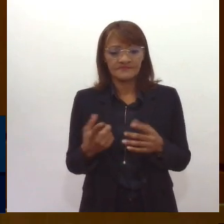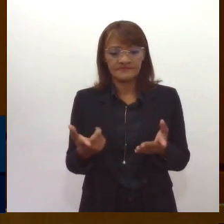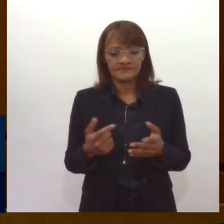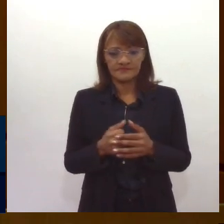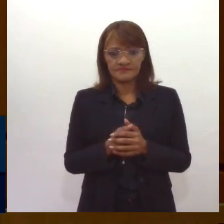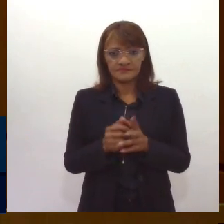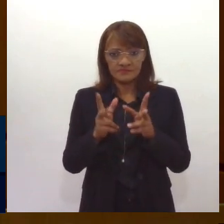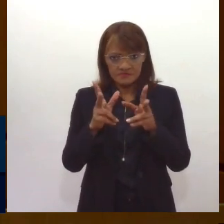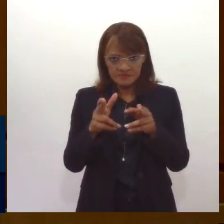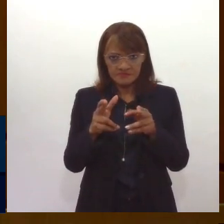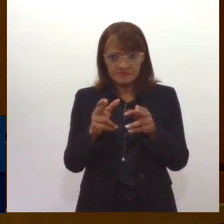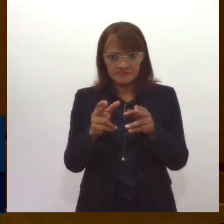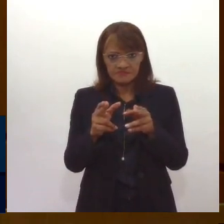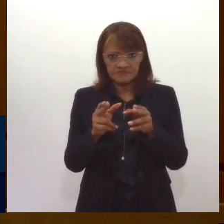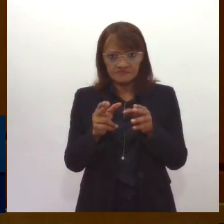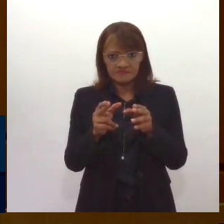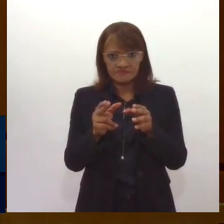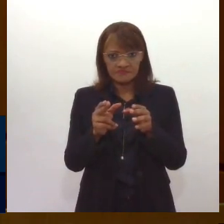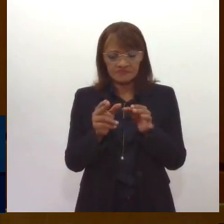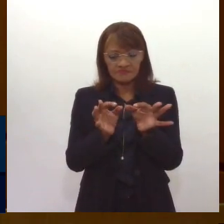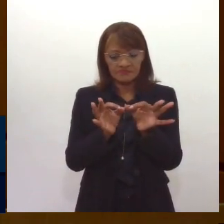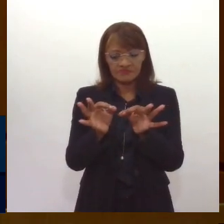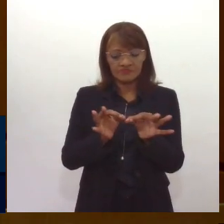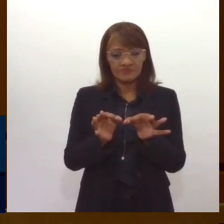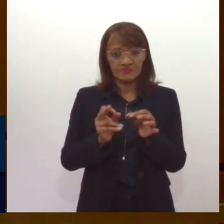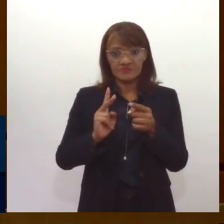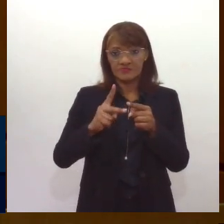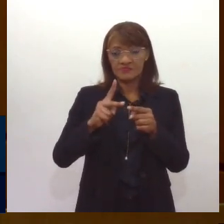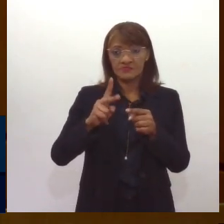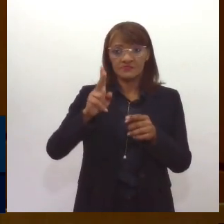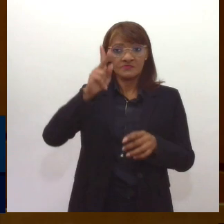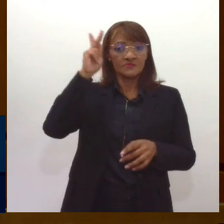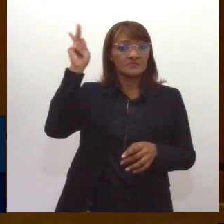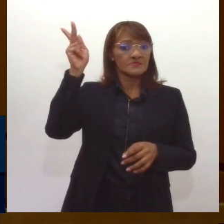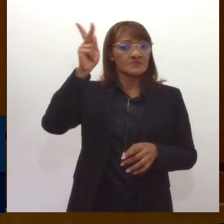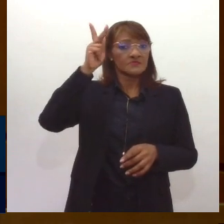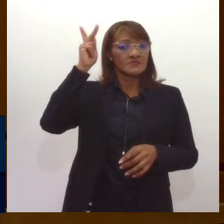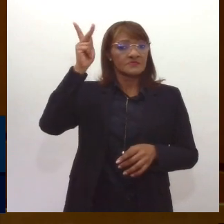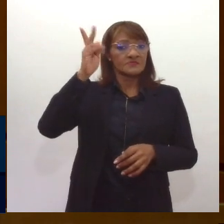histórica que foi feita de forma